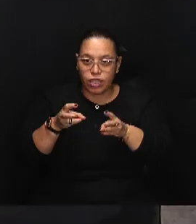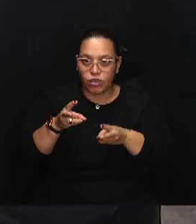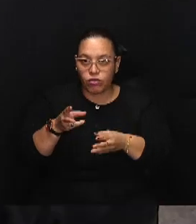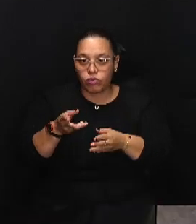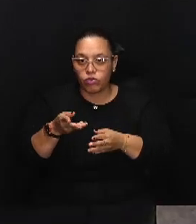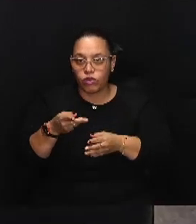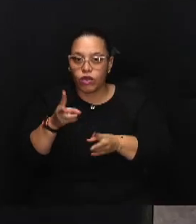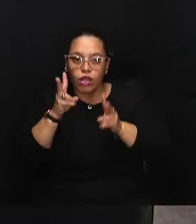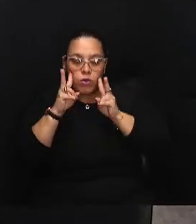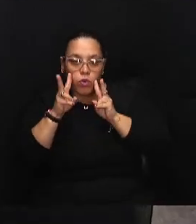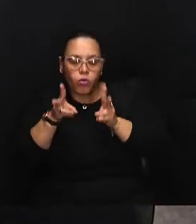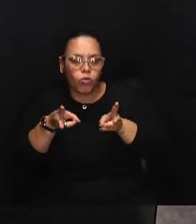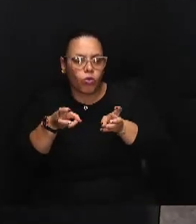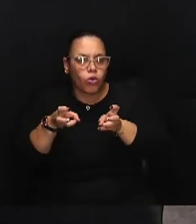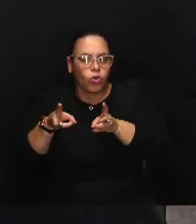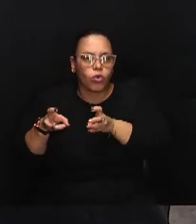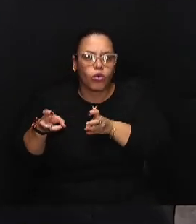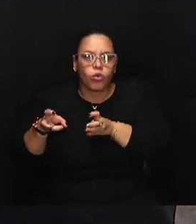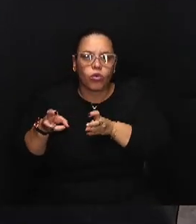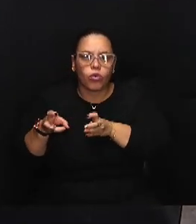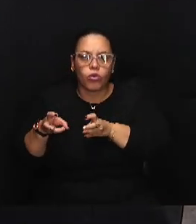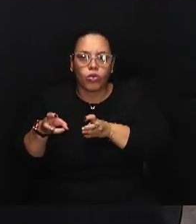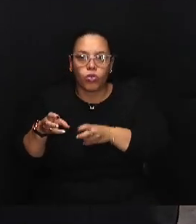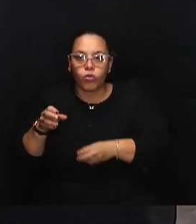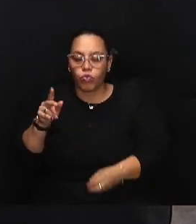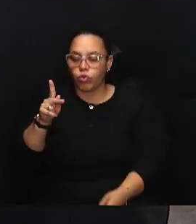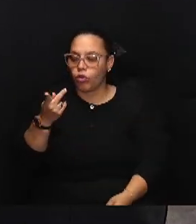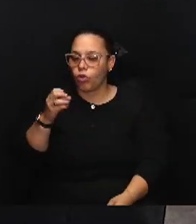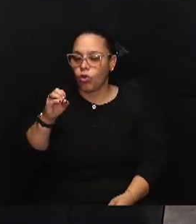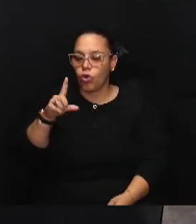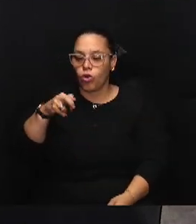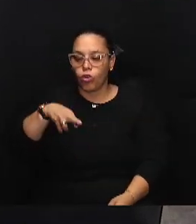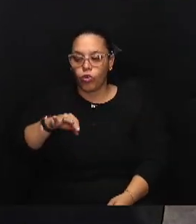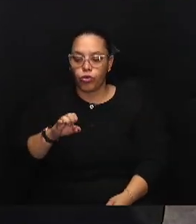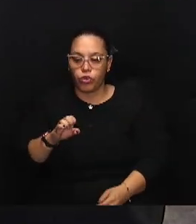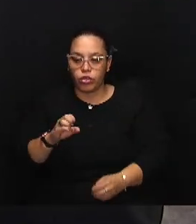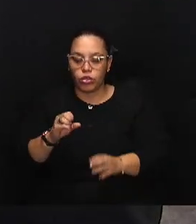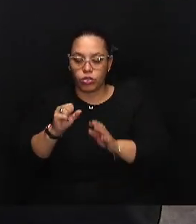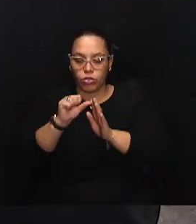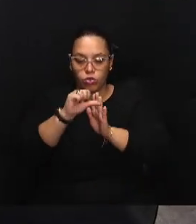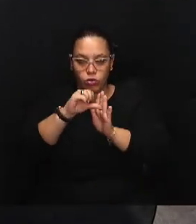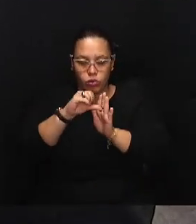eram avistados, é a do fantasma do holofote, que nos anos 90